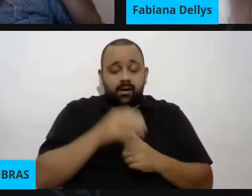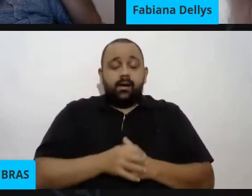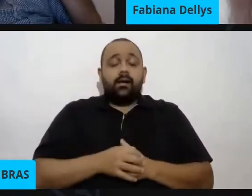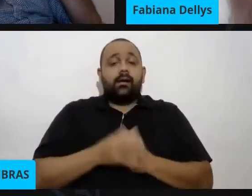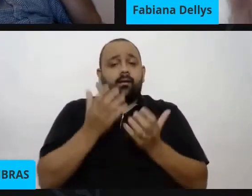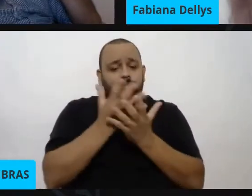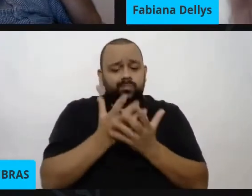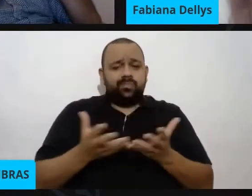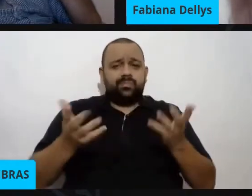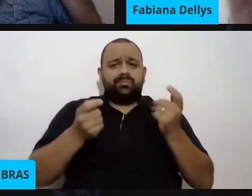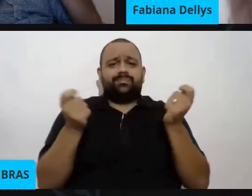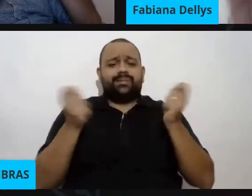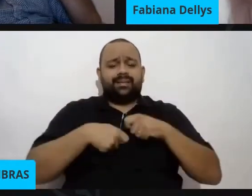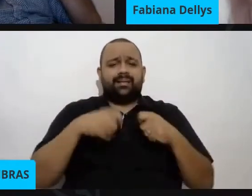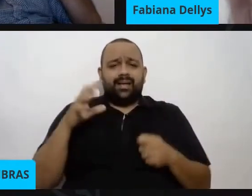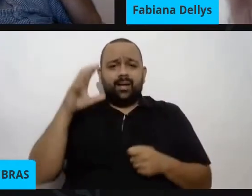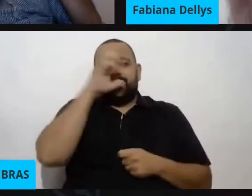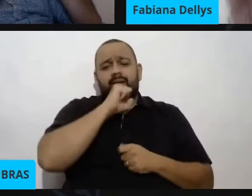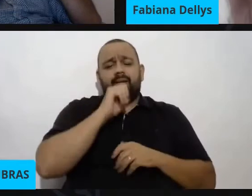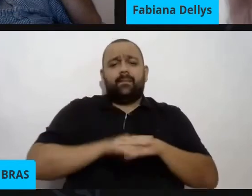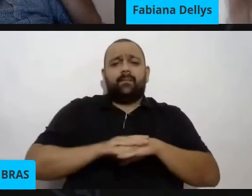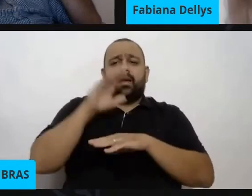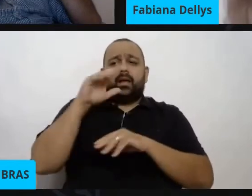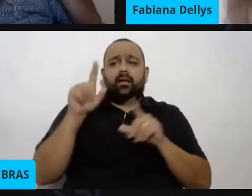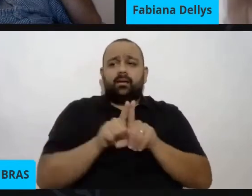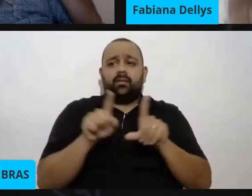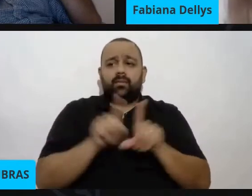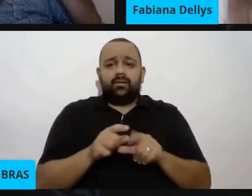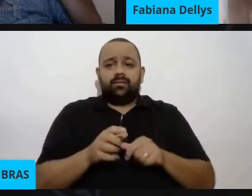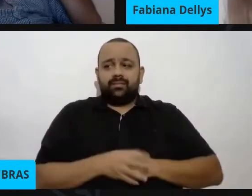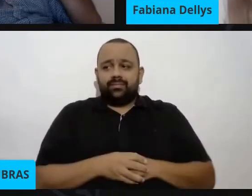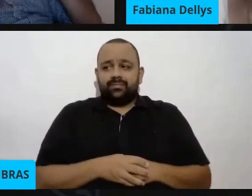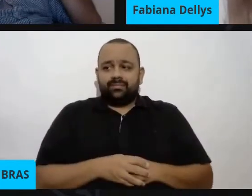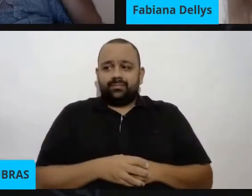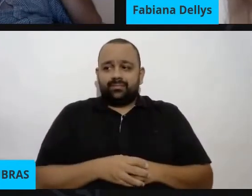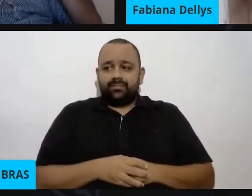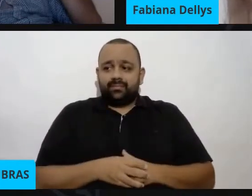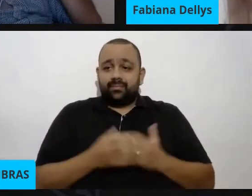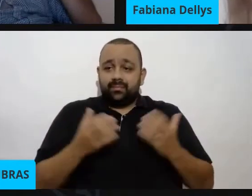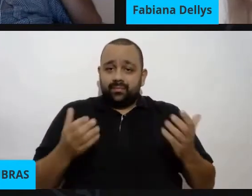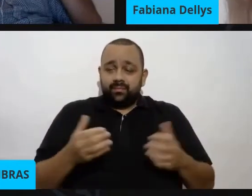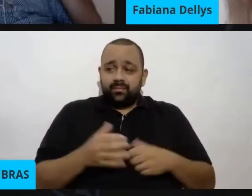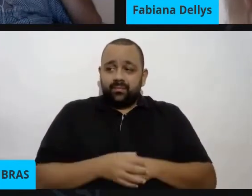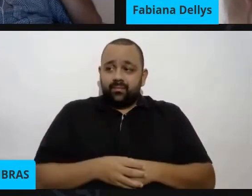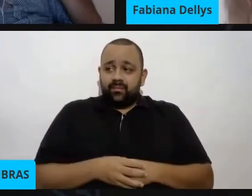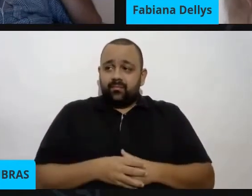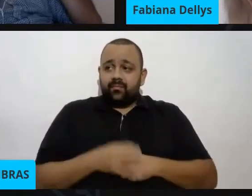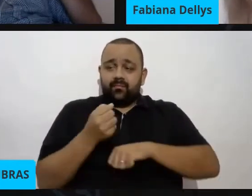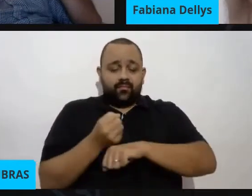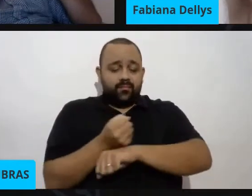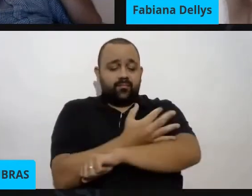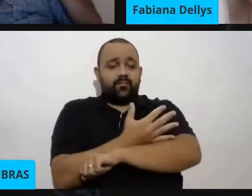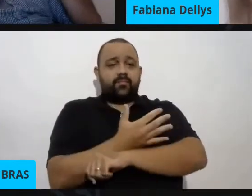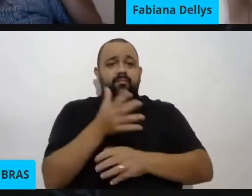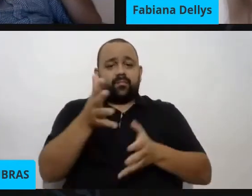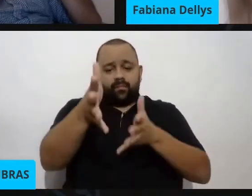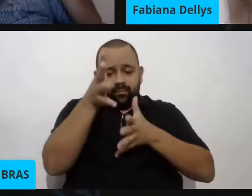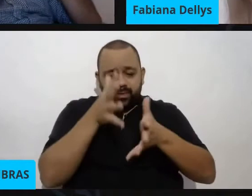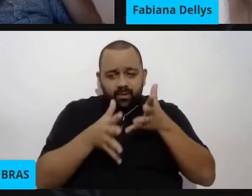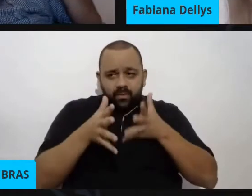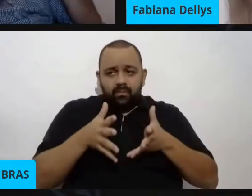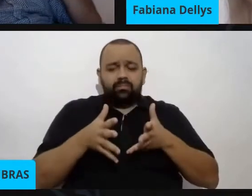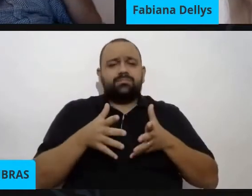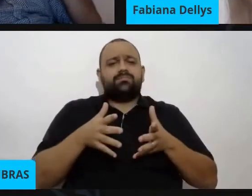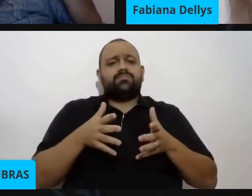por nos permitir aprender um pouco mais. Tem o Dandans, emocionado em